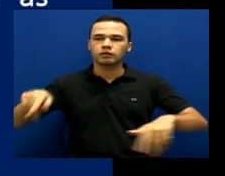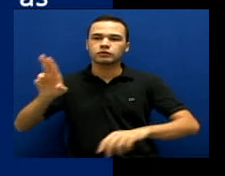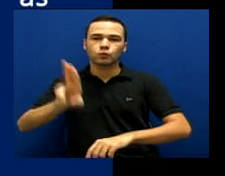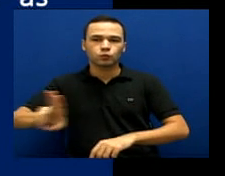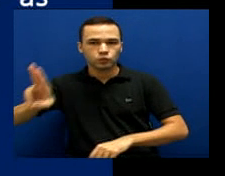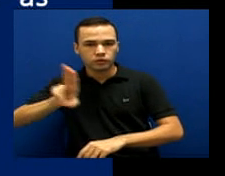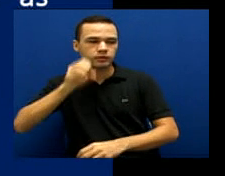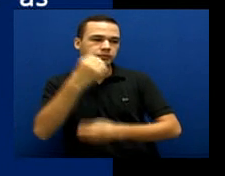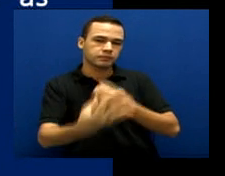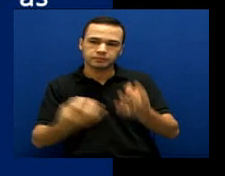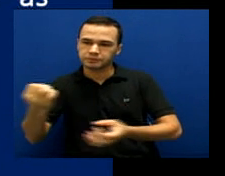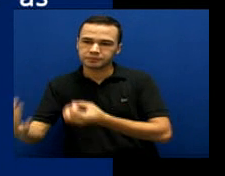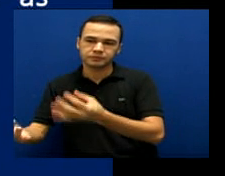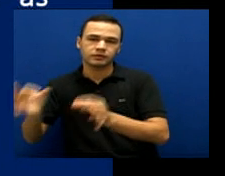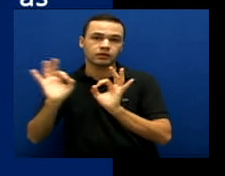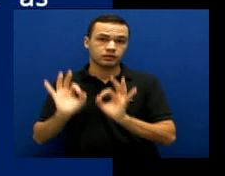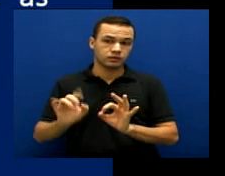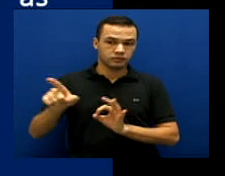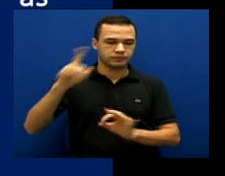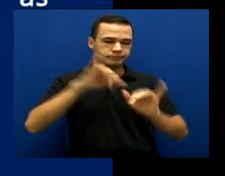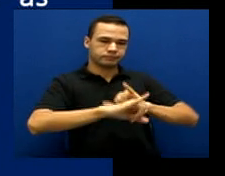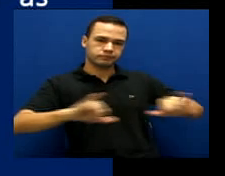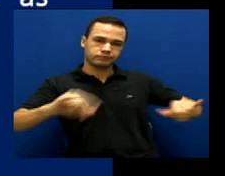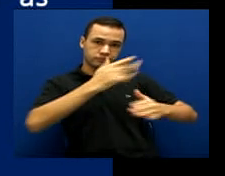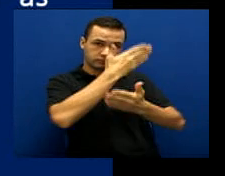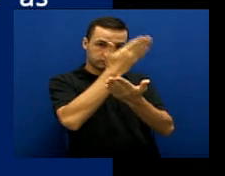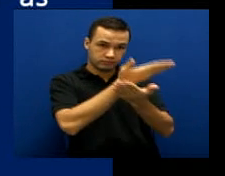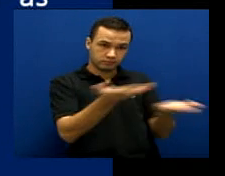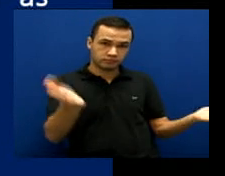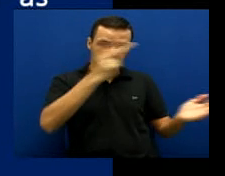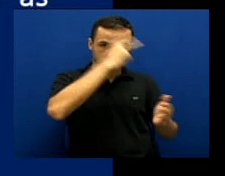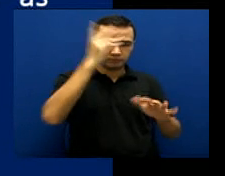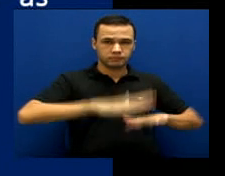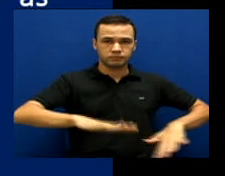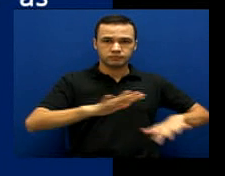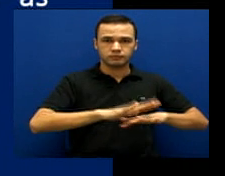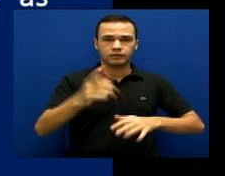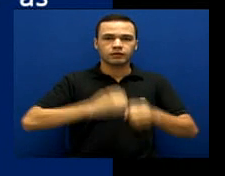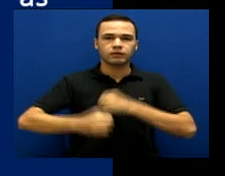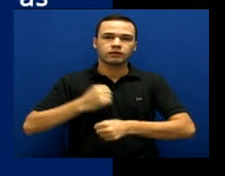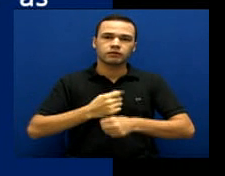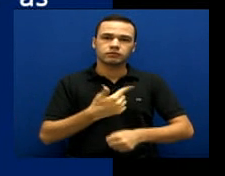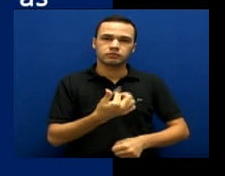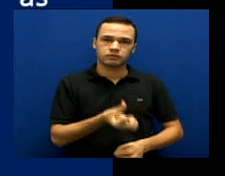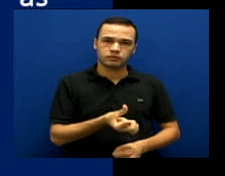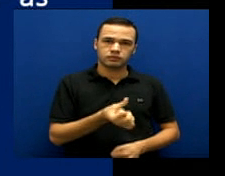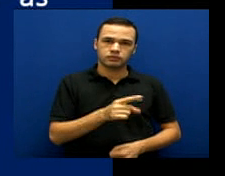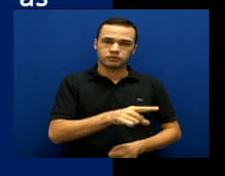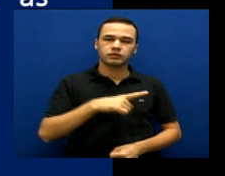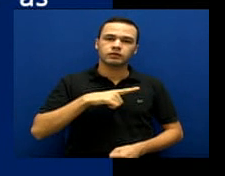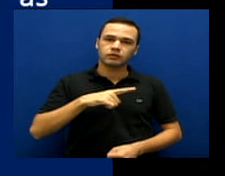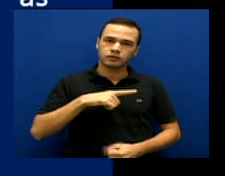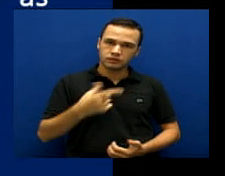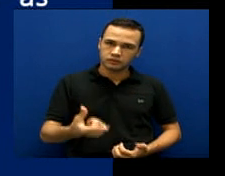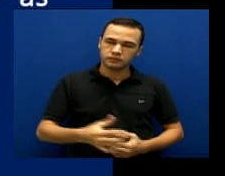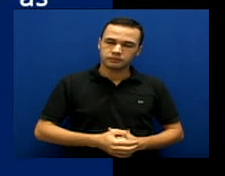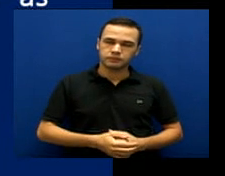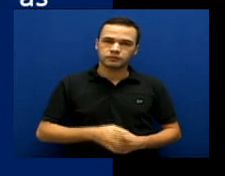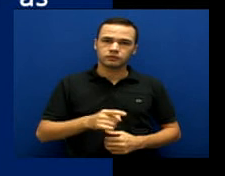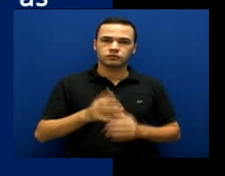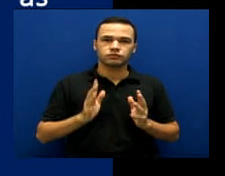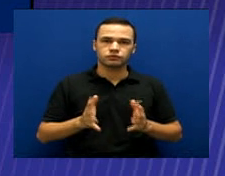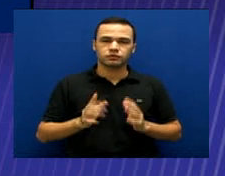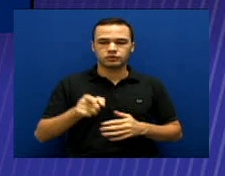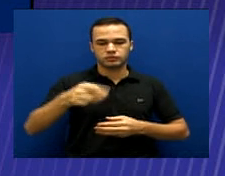das metas fiscais do terceiro quadrimestre de 2016 faça as estabelecidas para o